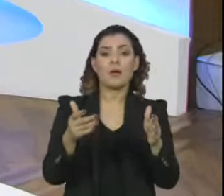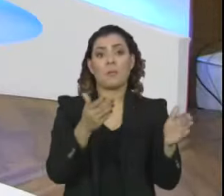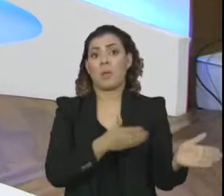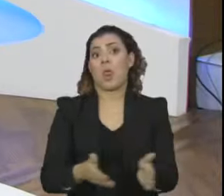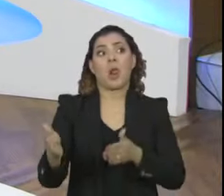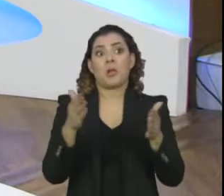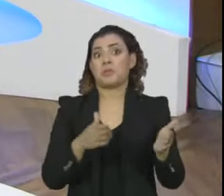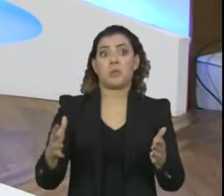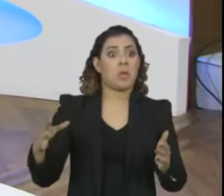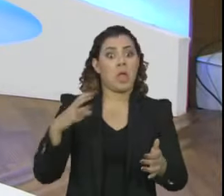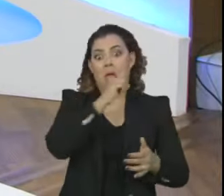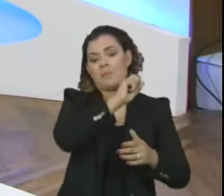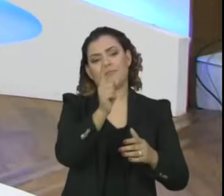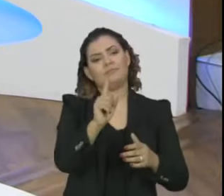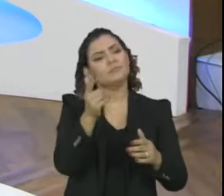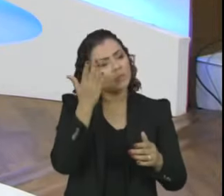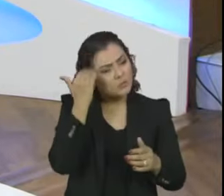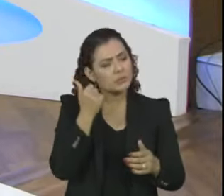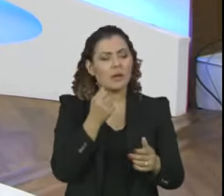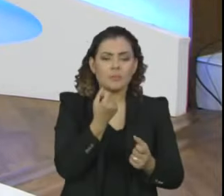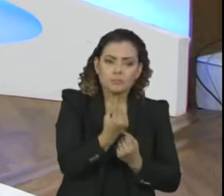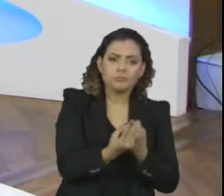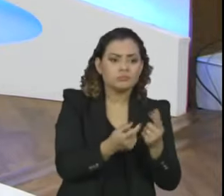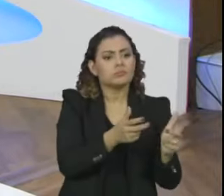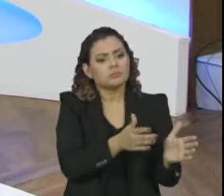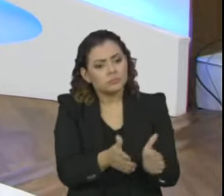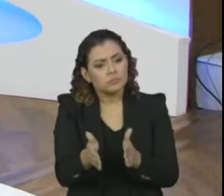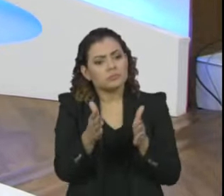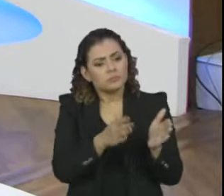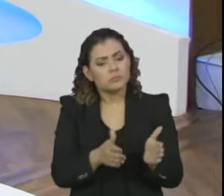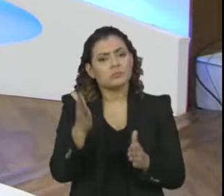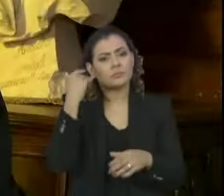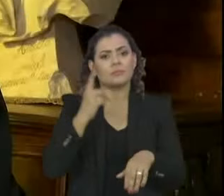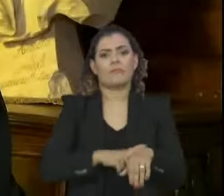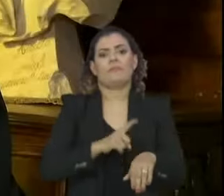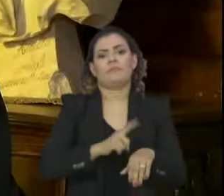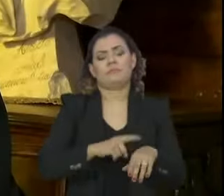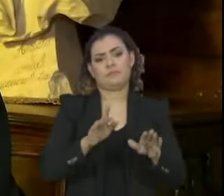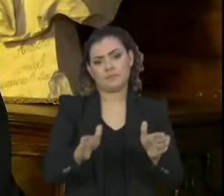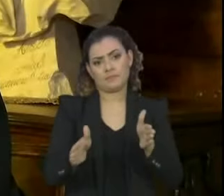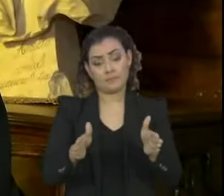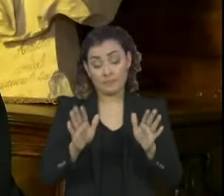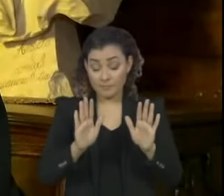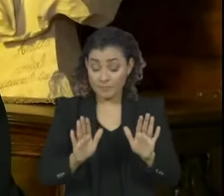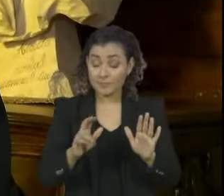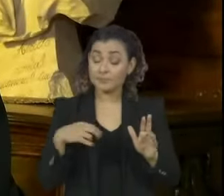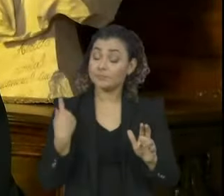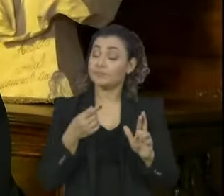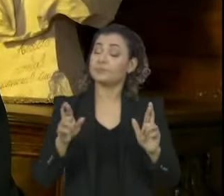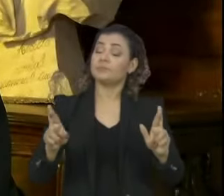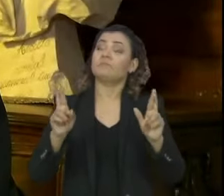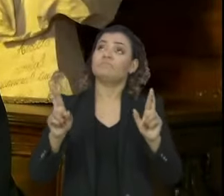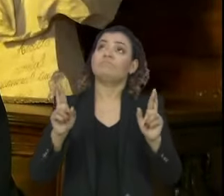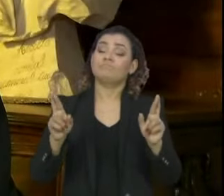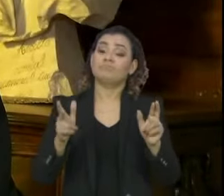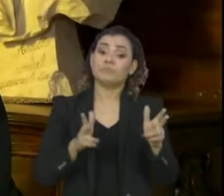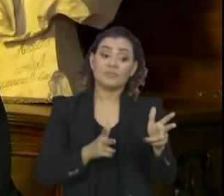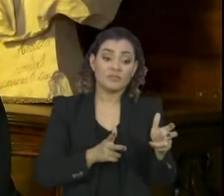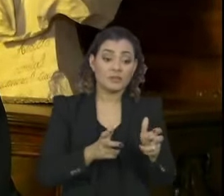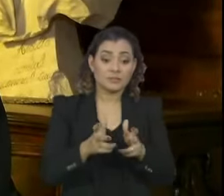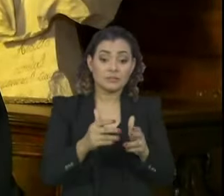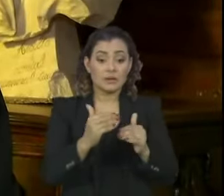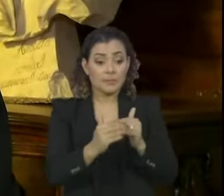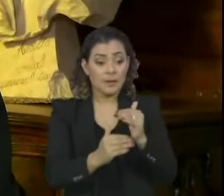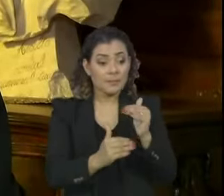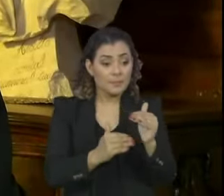noite para o dia as vacinas em quantidade suficiente tudo tem o seu tempo mas temos a esperança de que a vacina